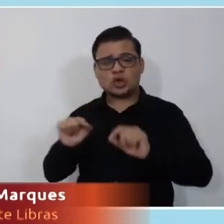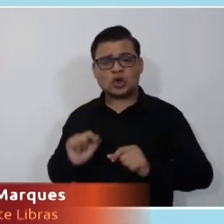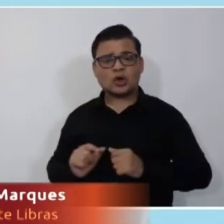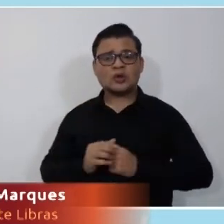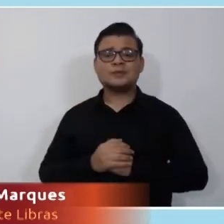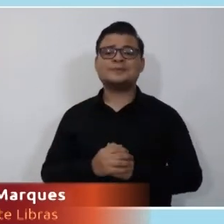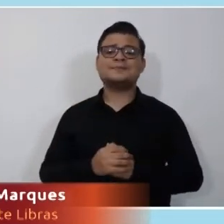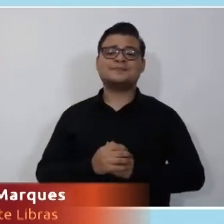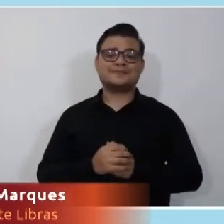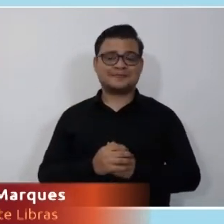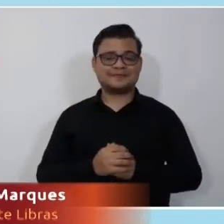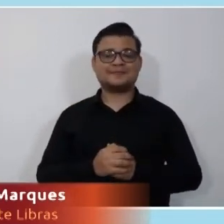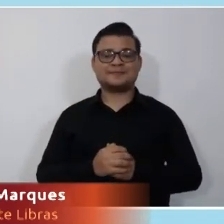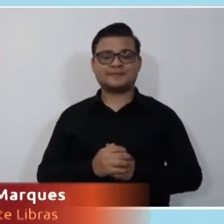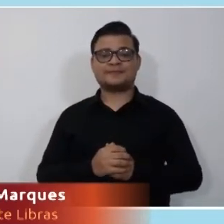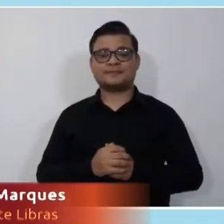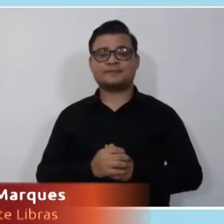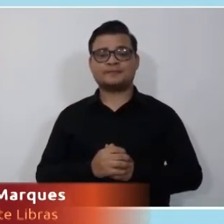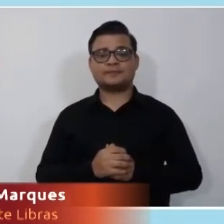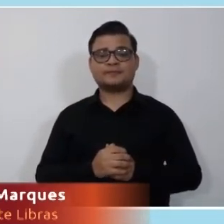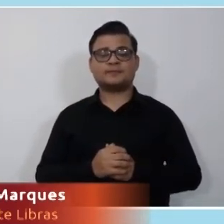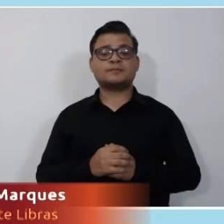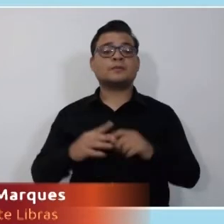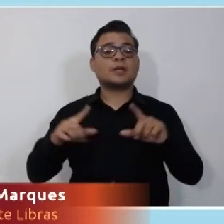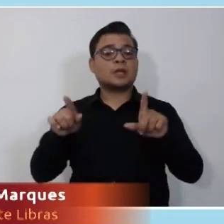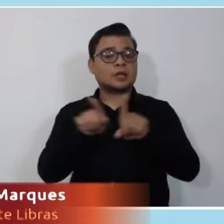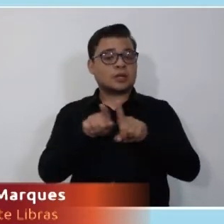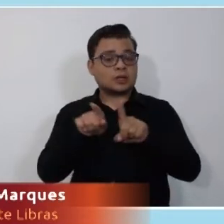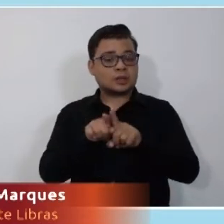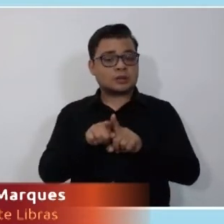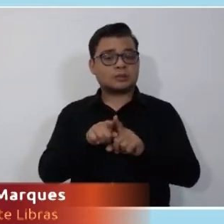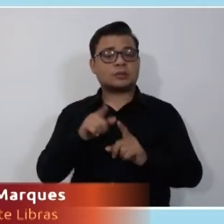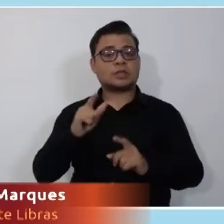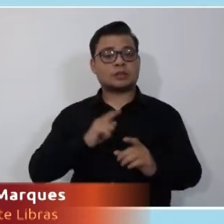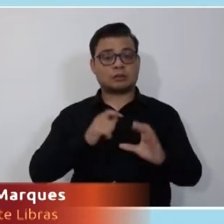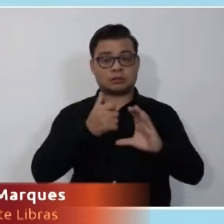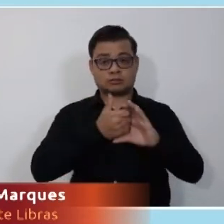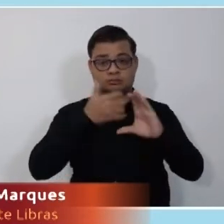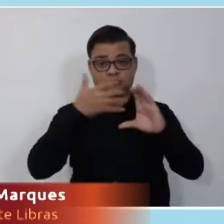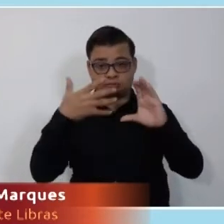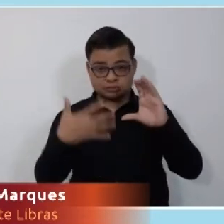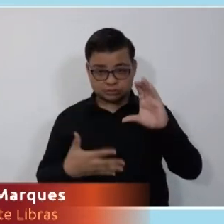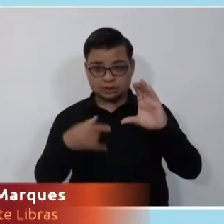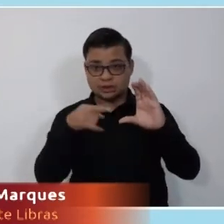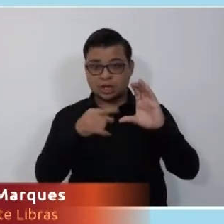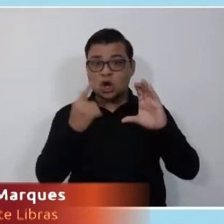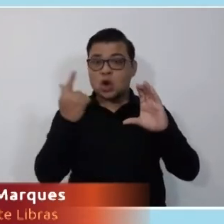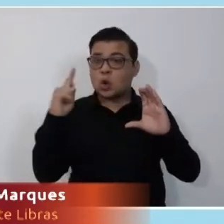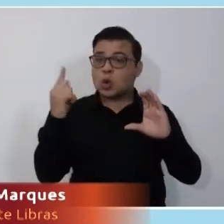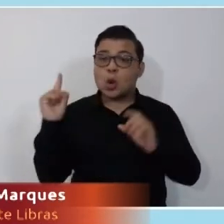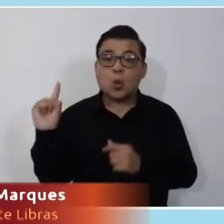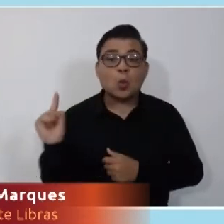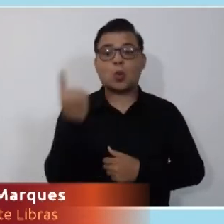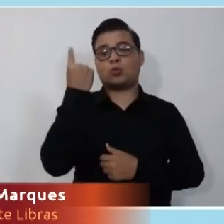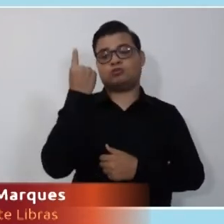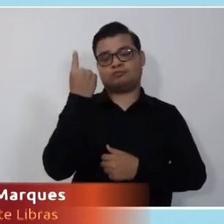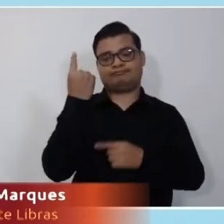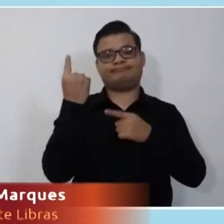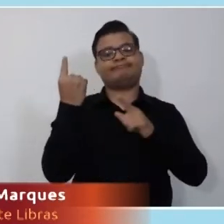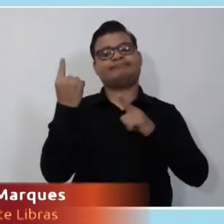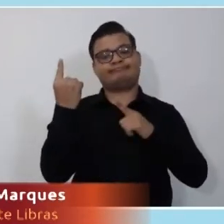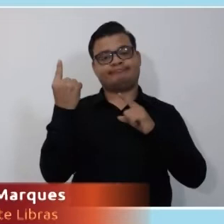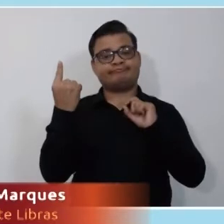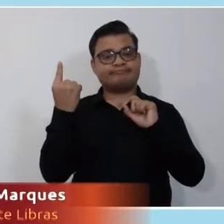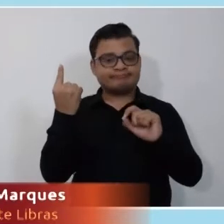daí, vai colocar, inclusive, uma característica que só Goiânia está fazendo isso nesse momento, Camila, que é realizar